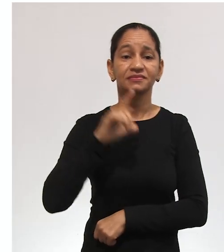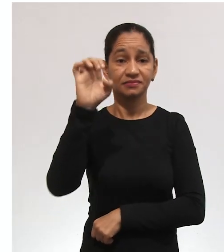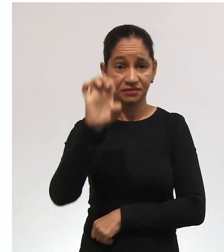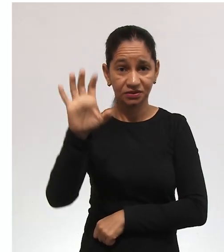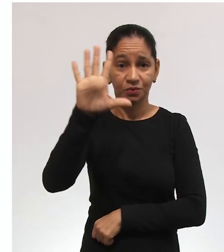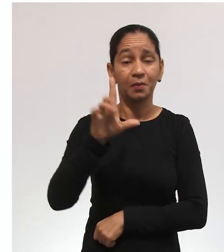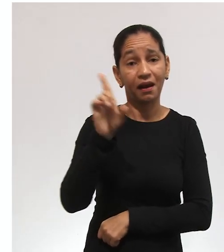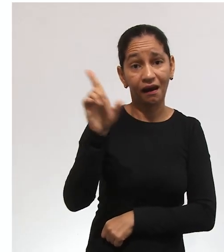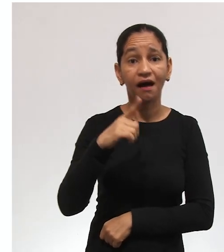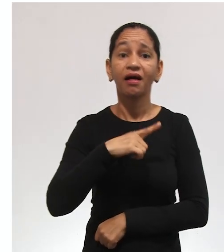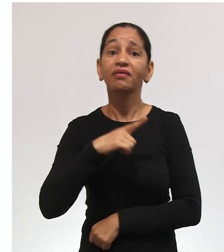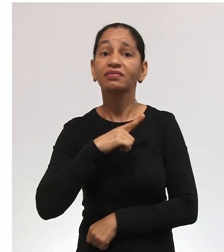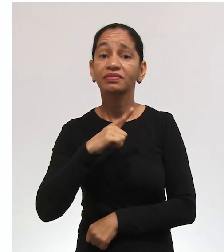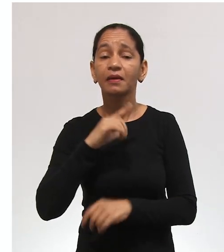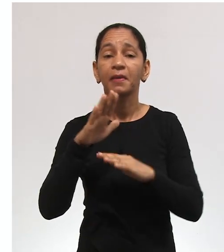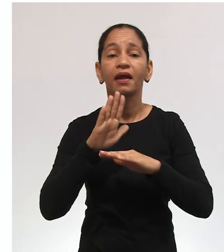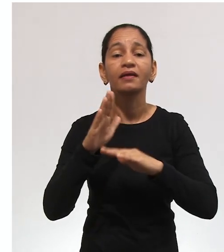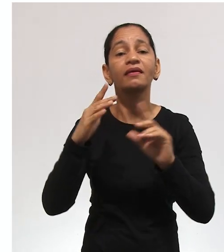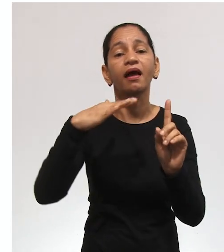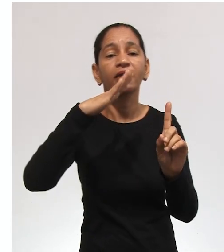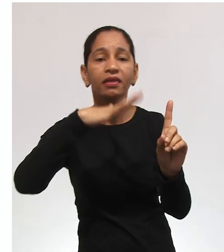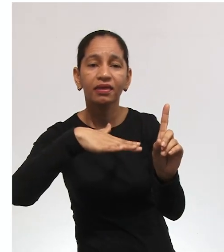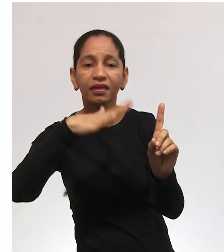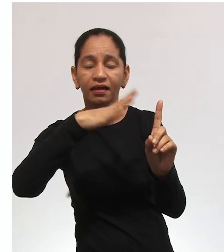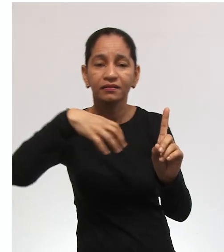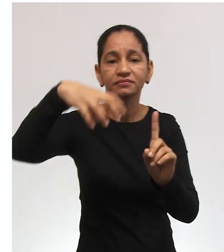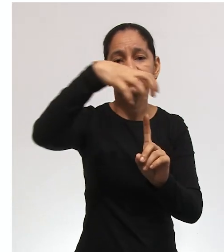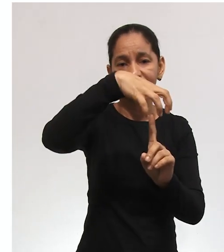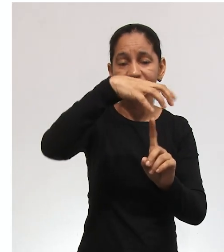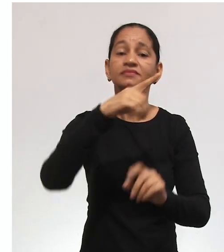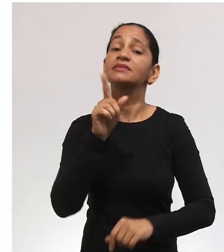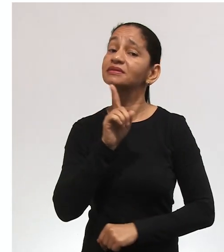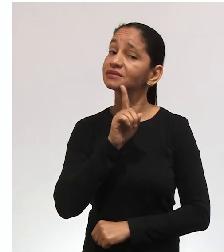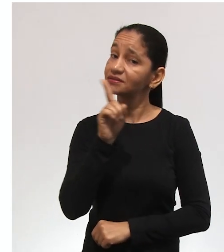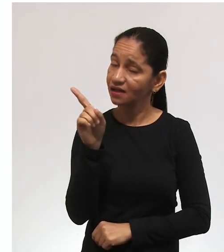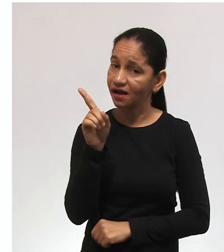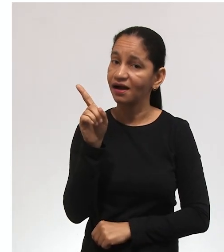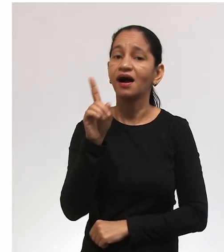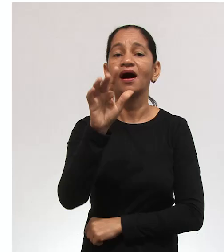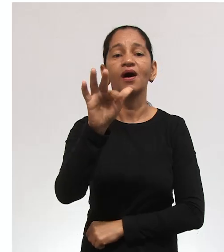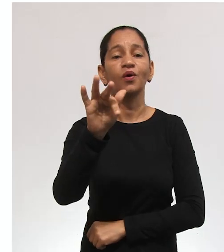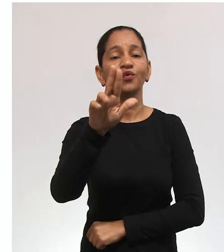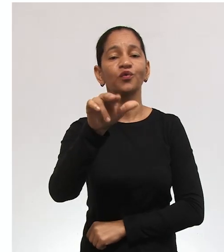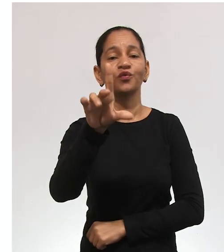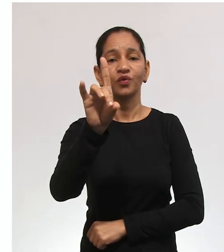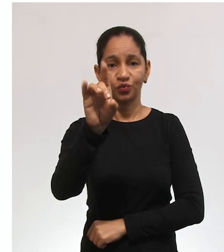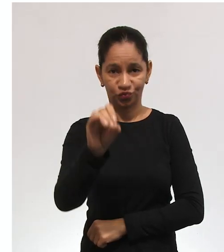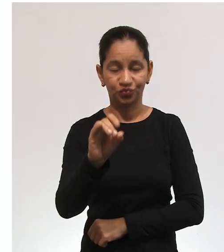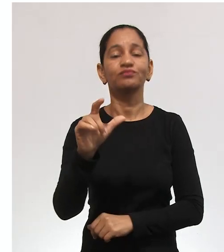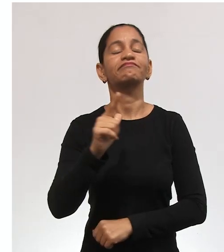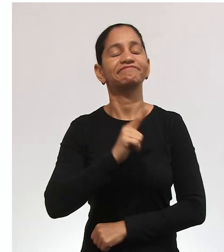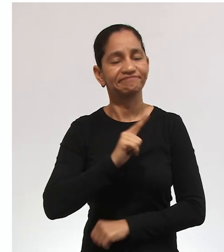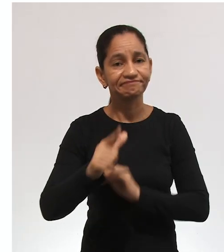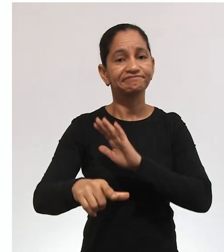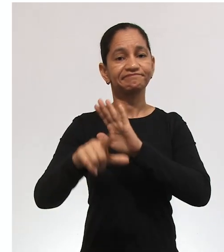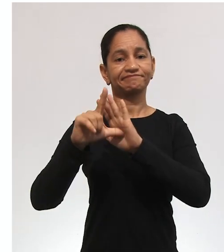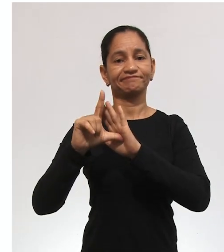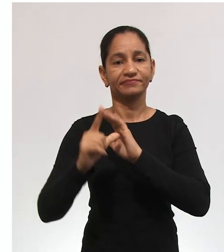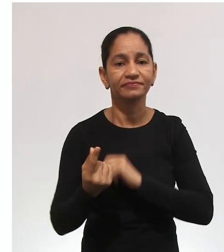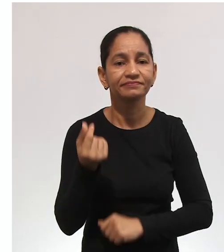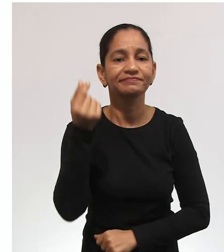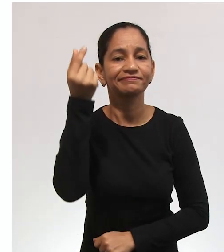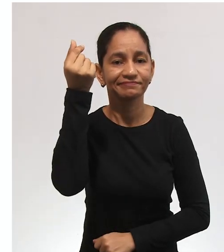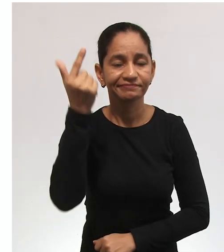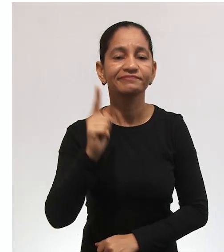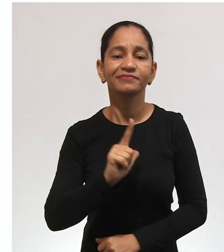vai pensar na servidão feudal. E esse é um modo de produção anterior ao